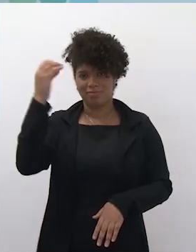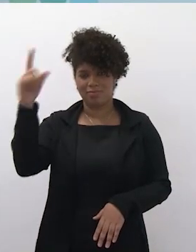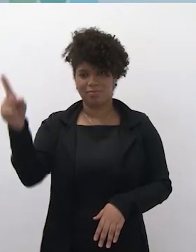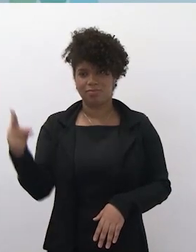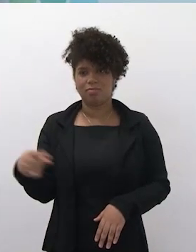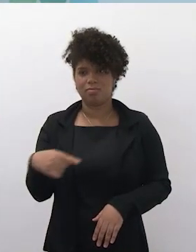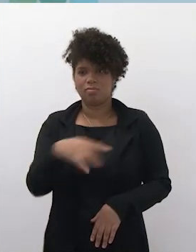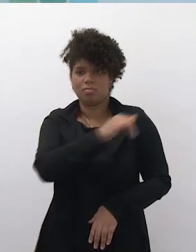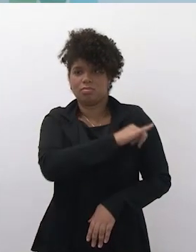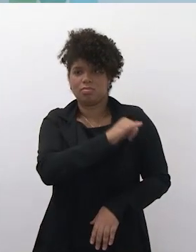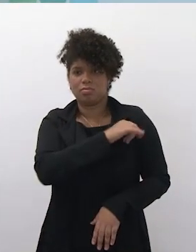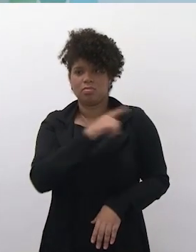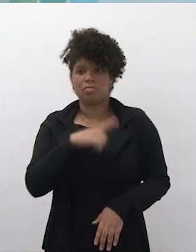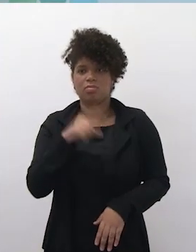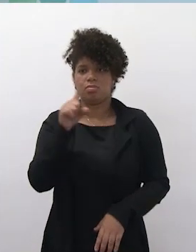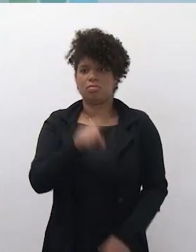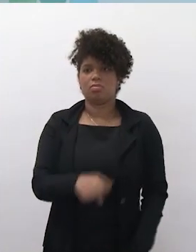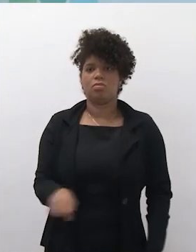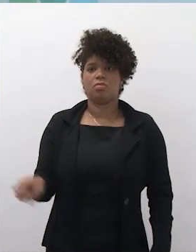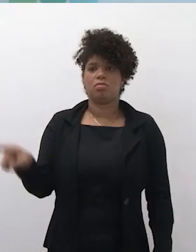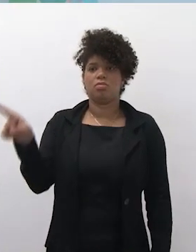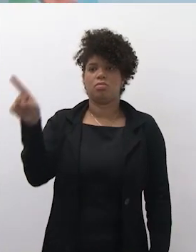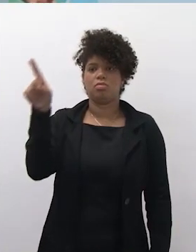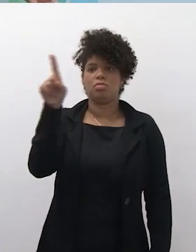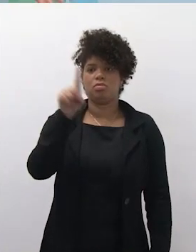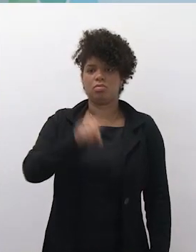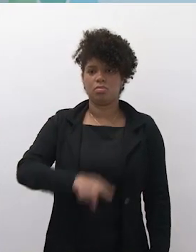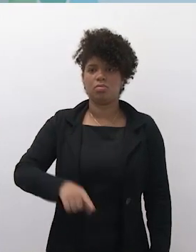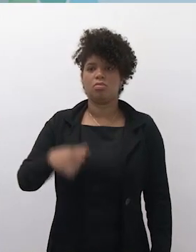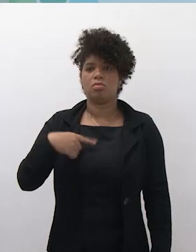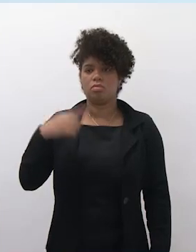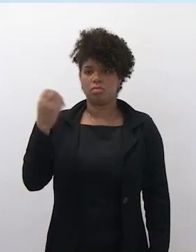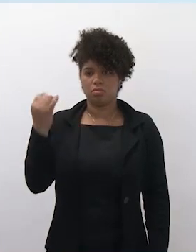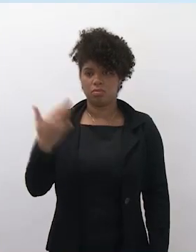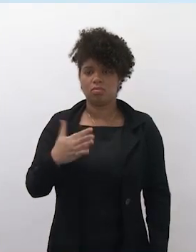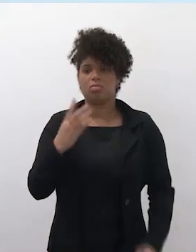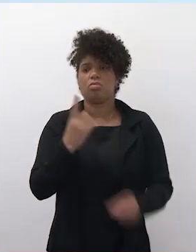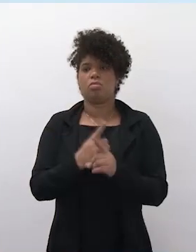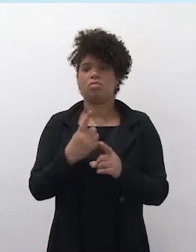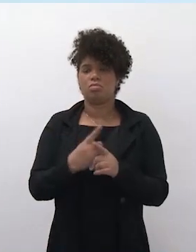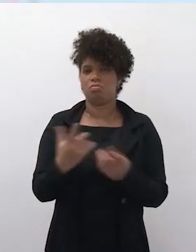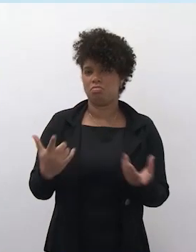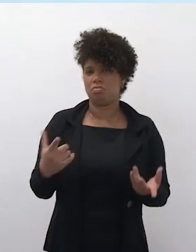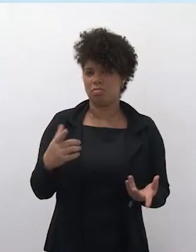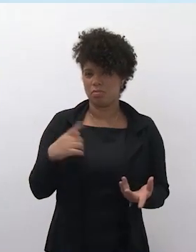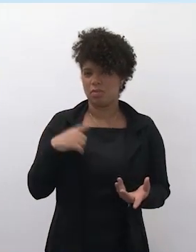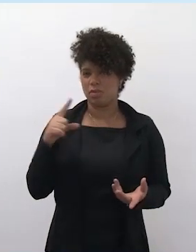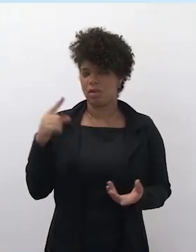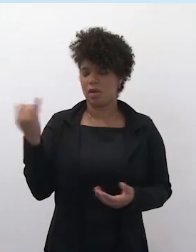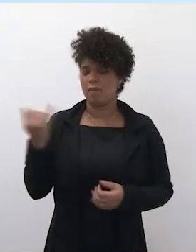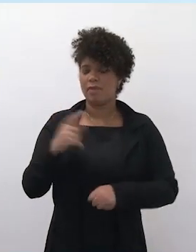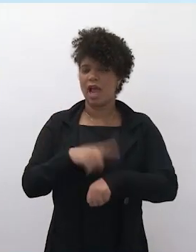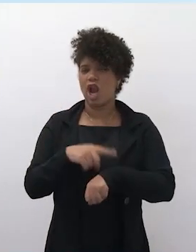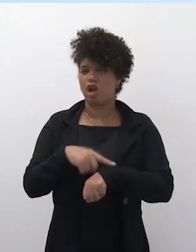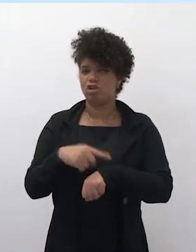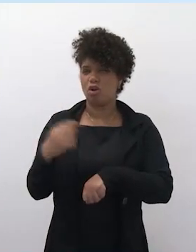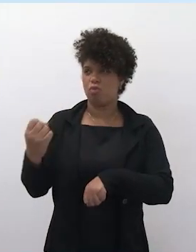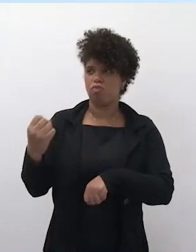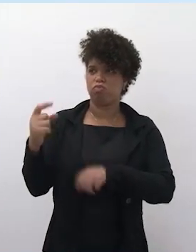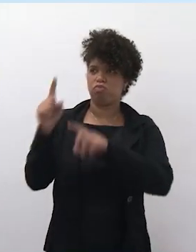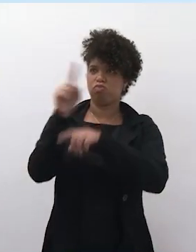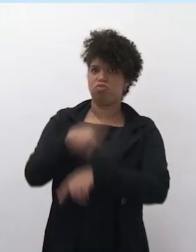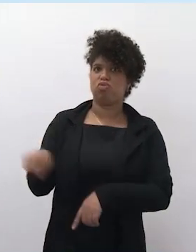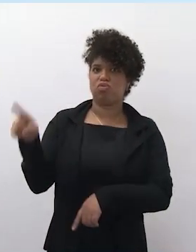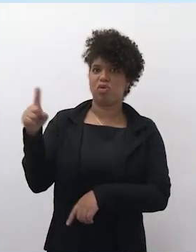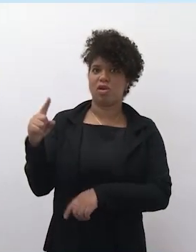um relógio assim falando do descobrimento do Brasil e da cidadania, da importância de ser cidadão. Então foi algo que foi